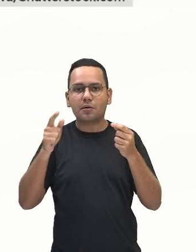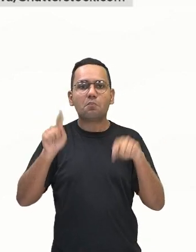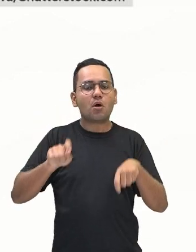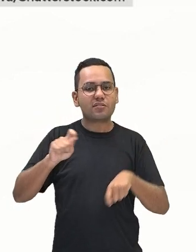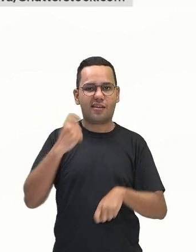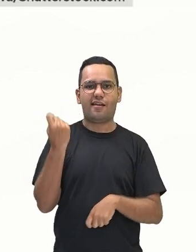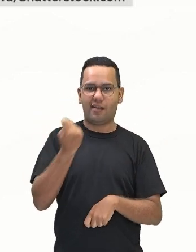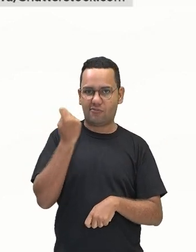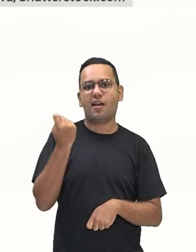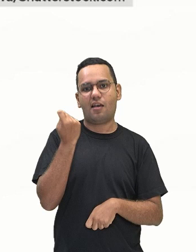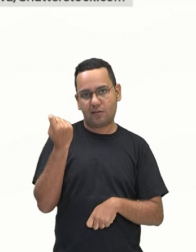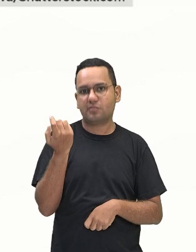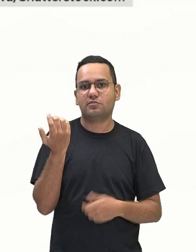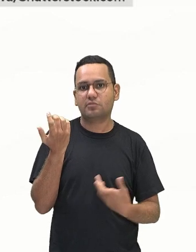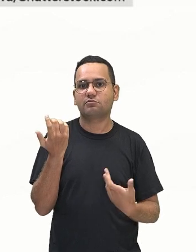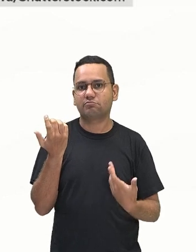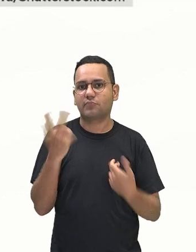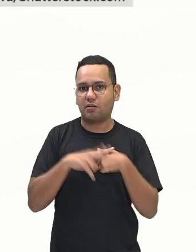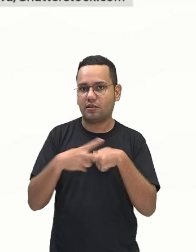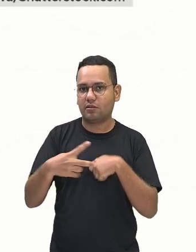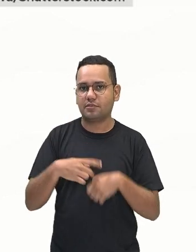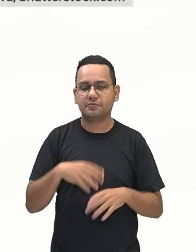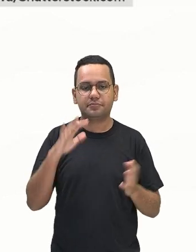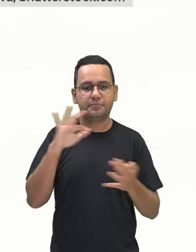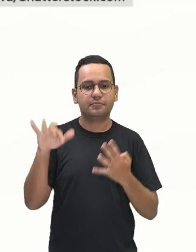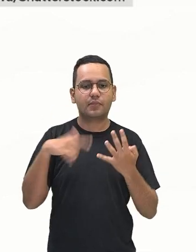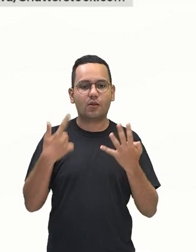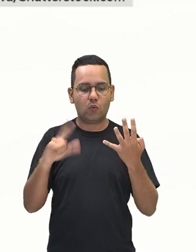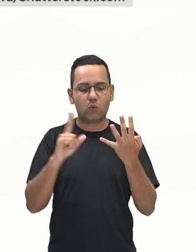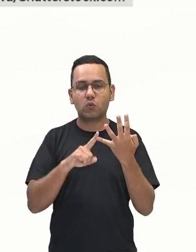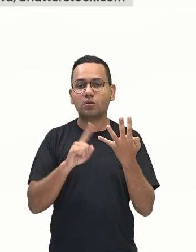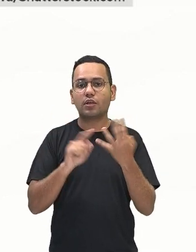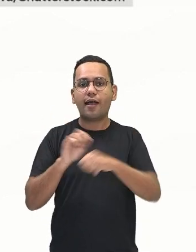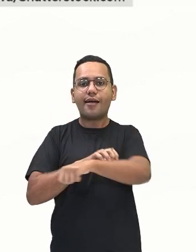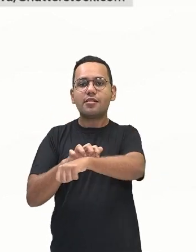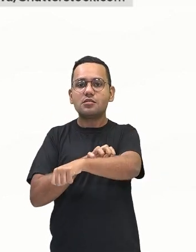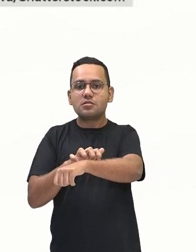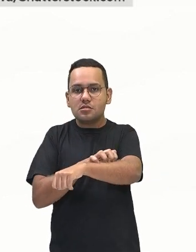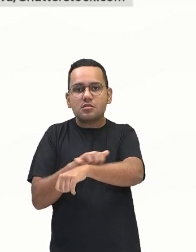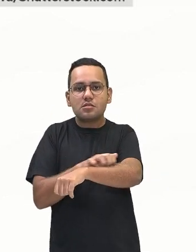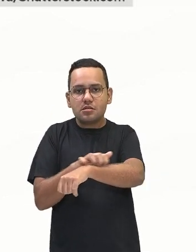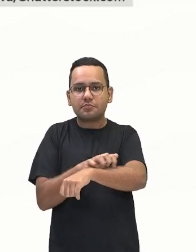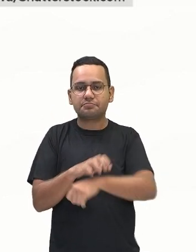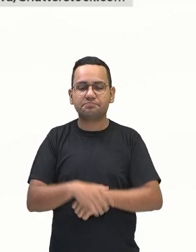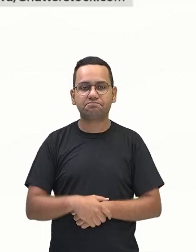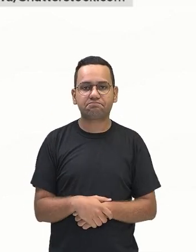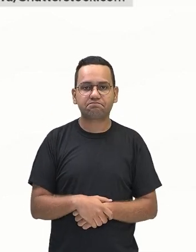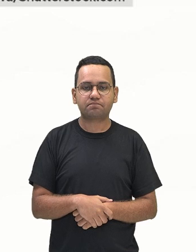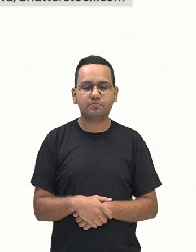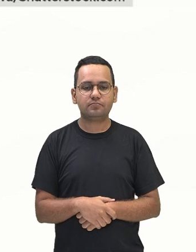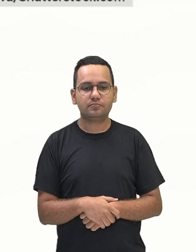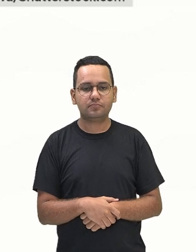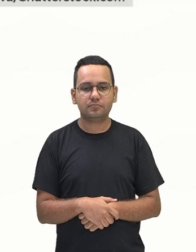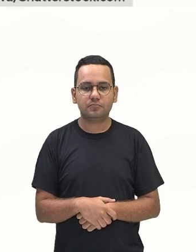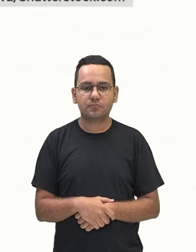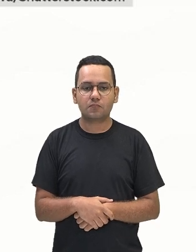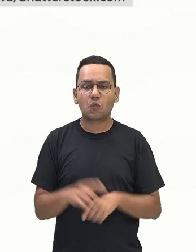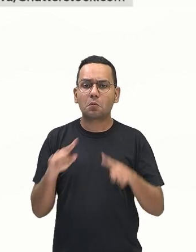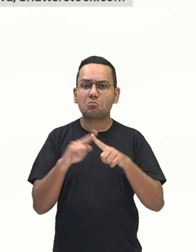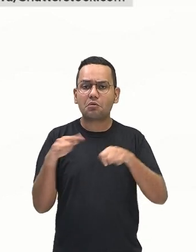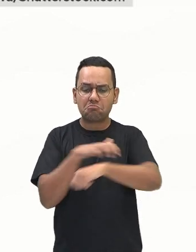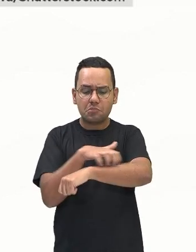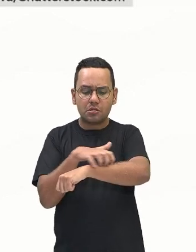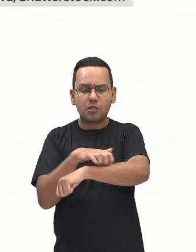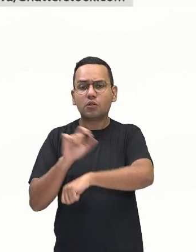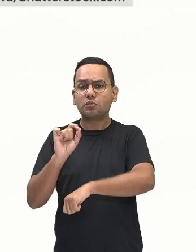situação. Também podem causar reações alérgicas. As reações alérgicas, elas são ali desencadeadas,